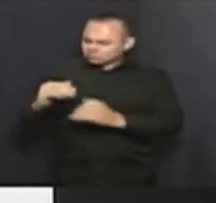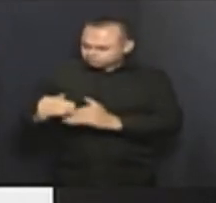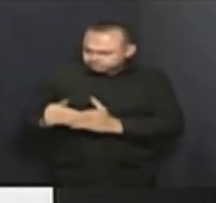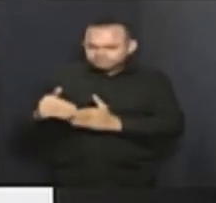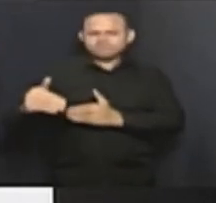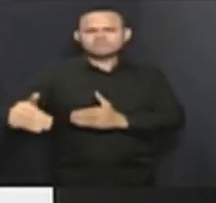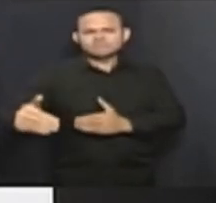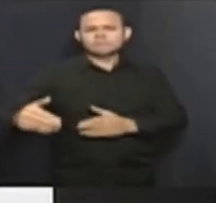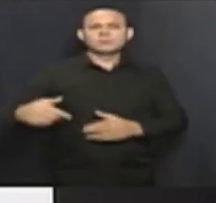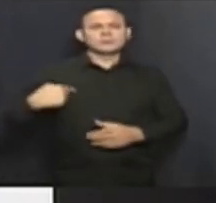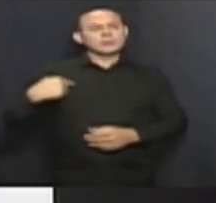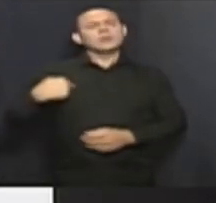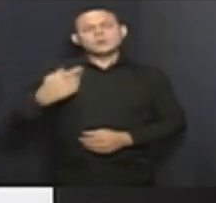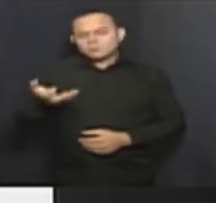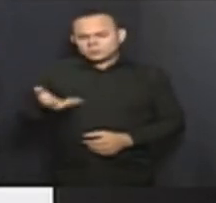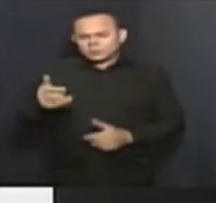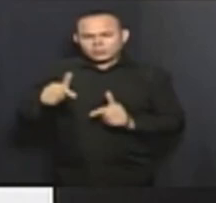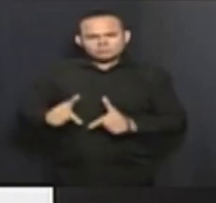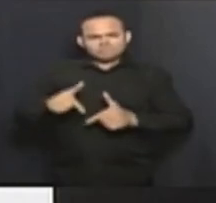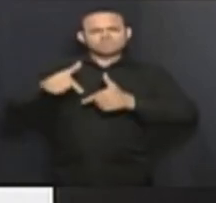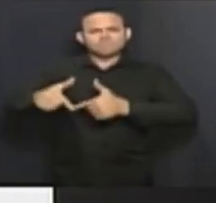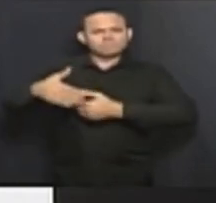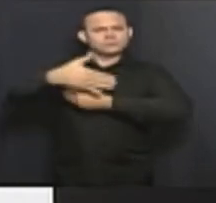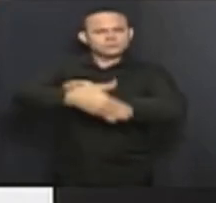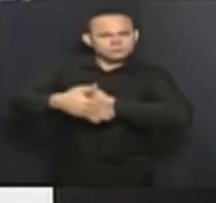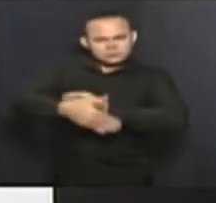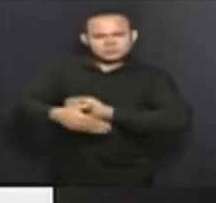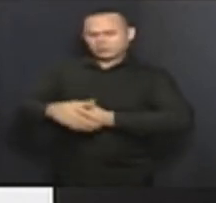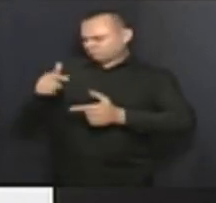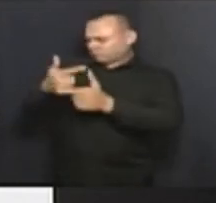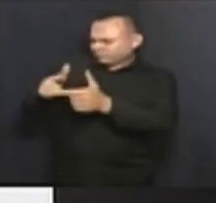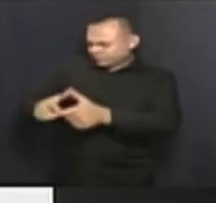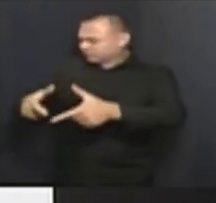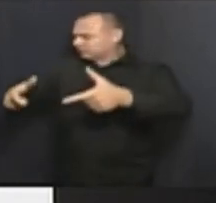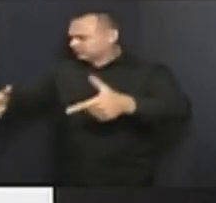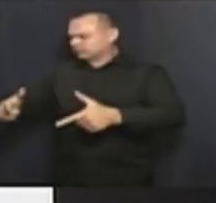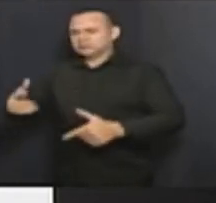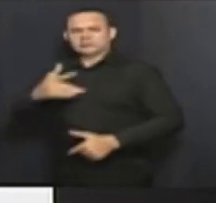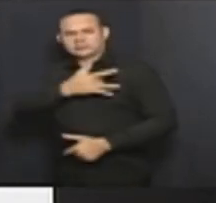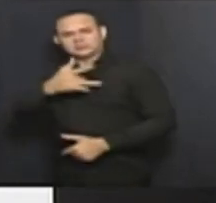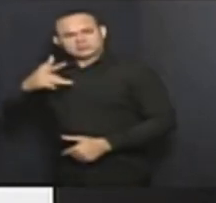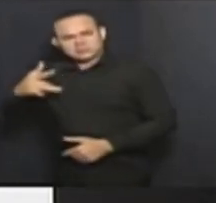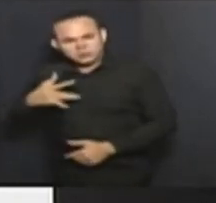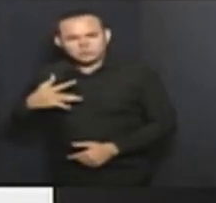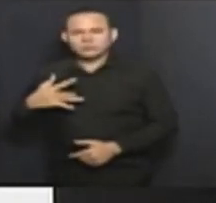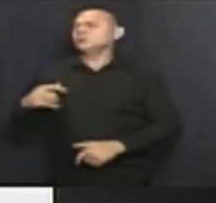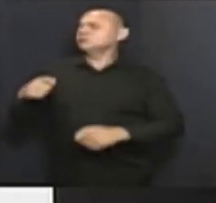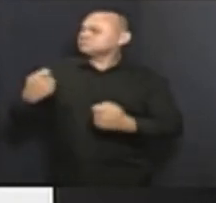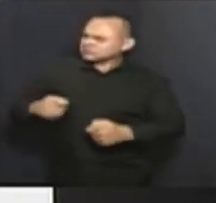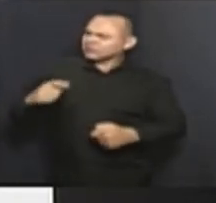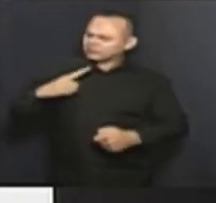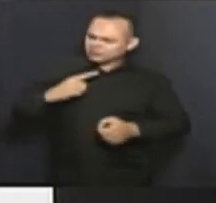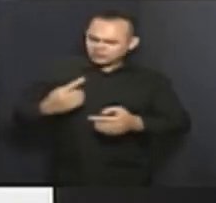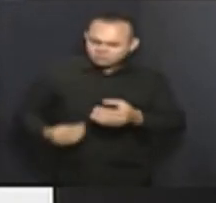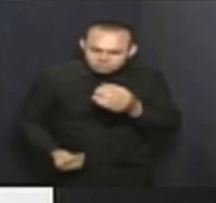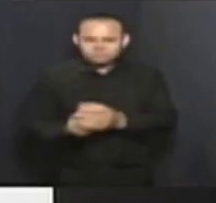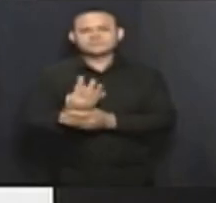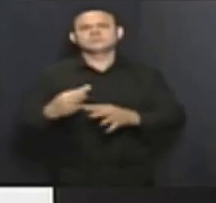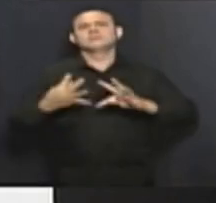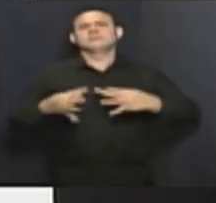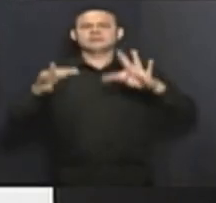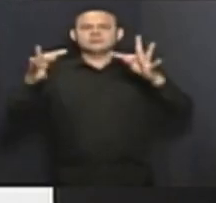enfrentar uma parte grande dos problemas da saúde com tecnologia e para isso é importante